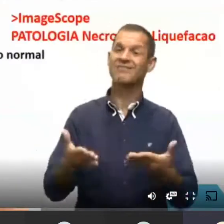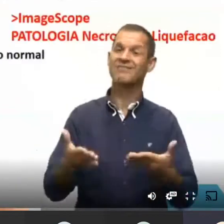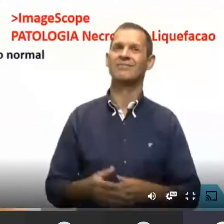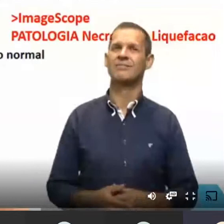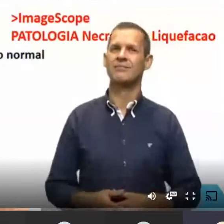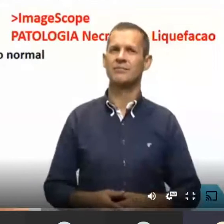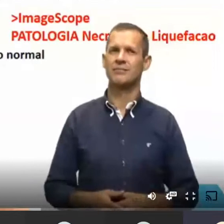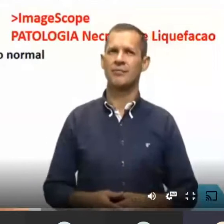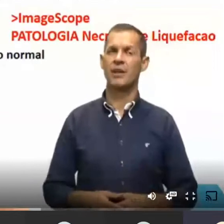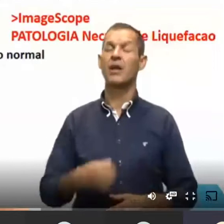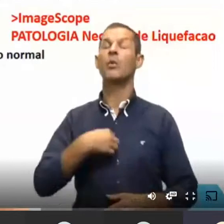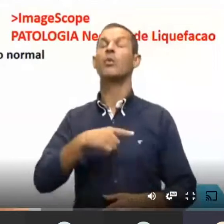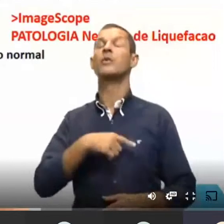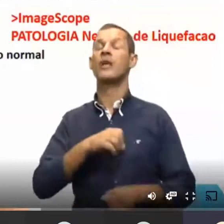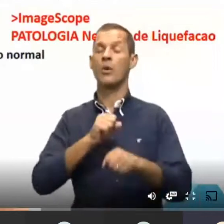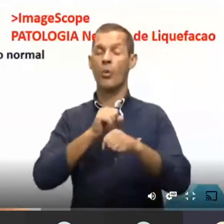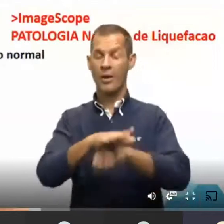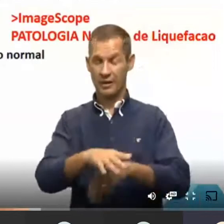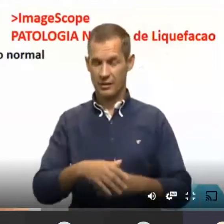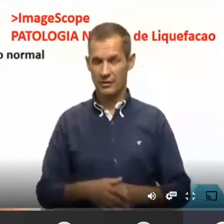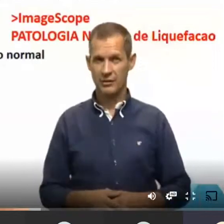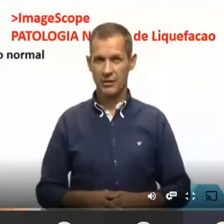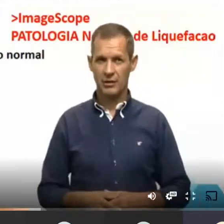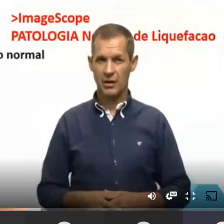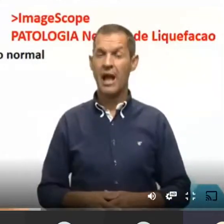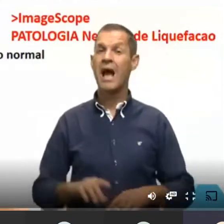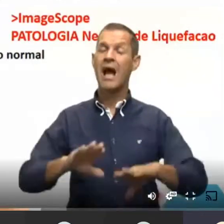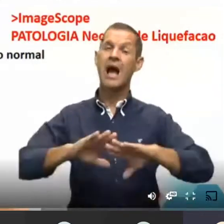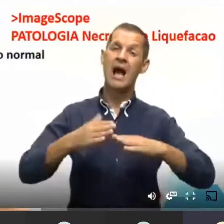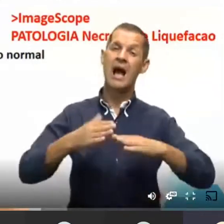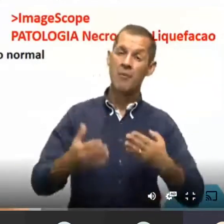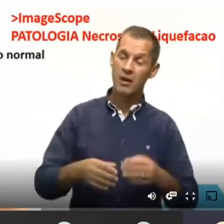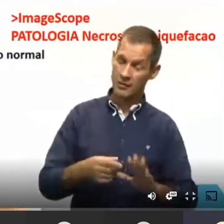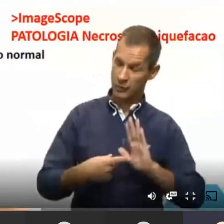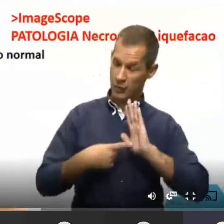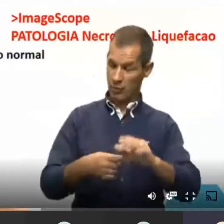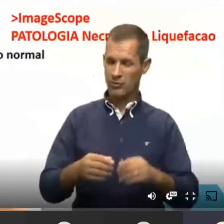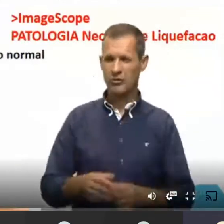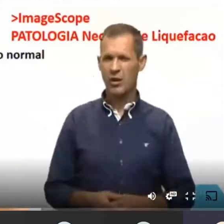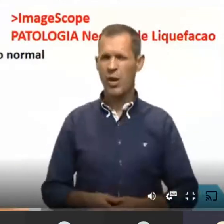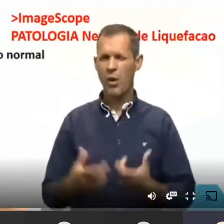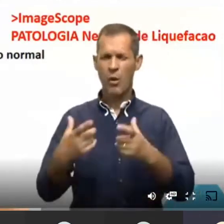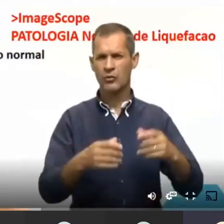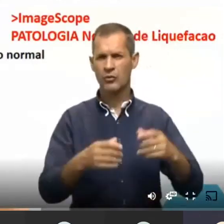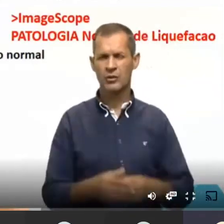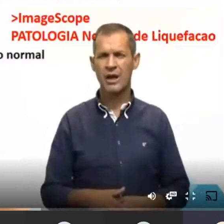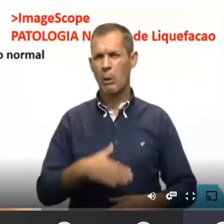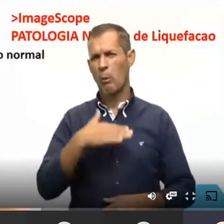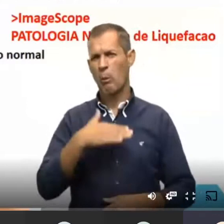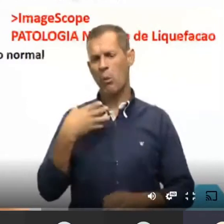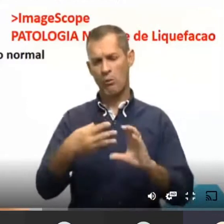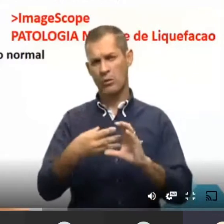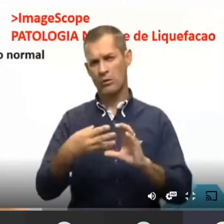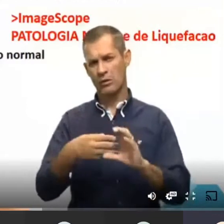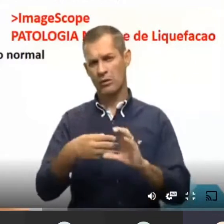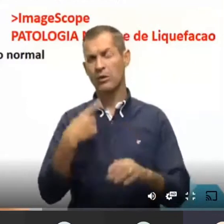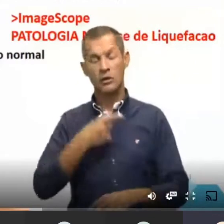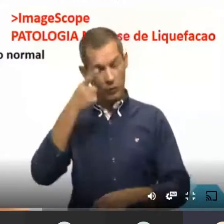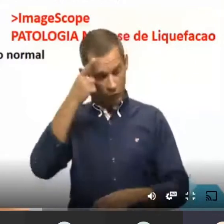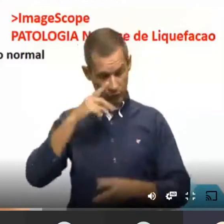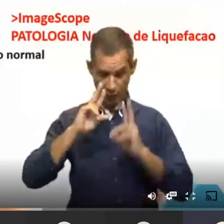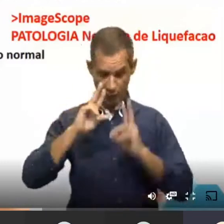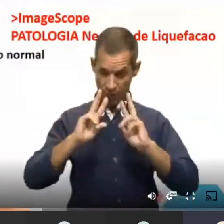continuidade, então, eu trouxe uma lâmina extra, que mostra algumas regiões necróticas, né? Que a